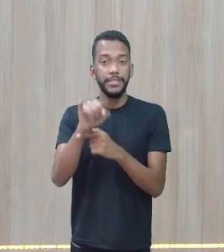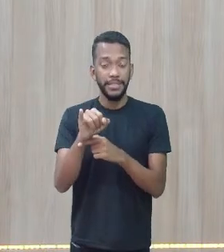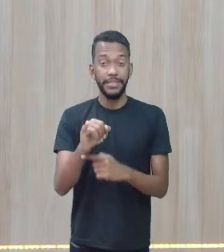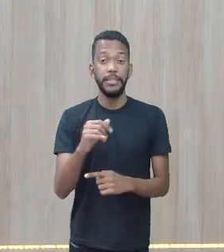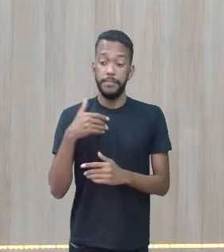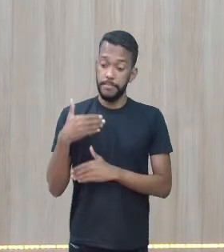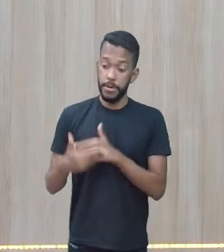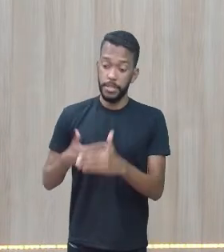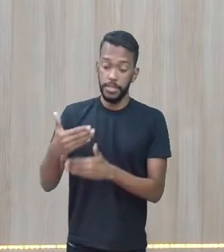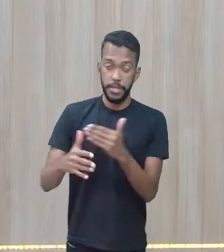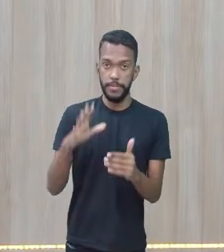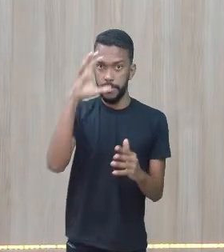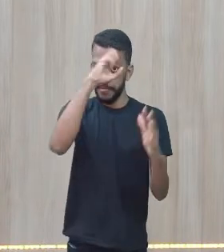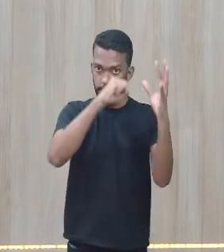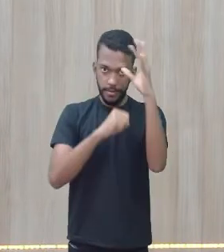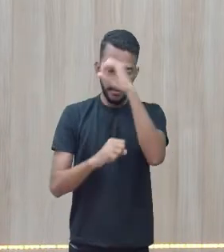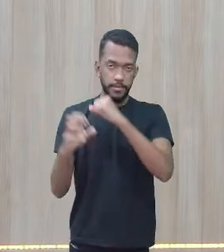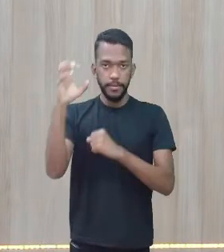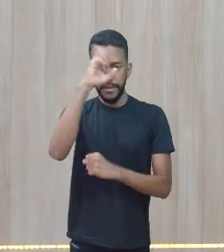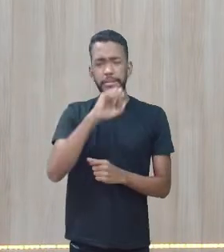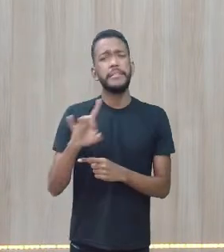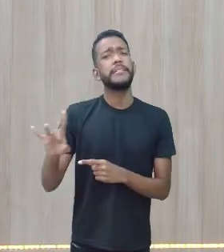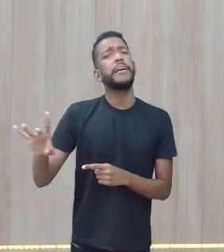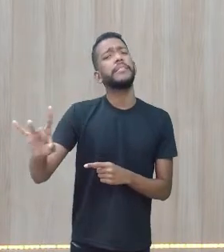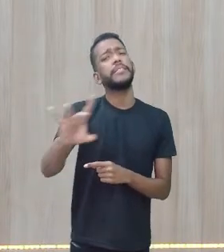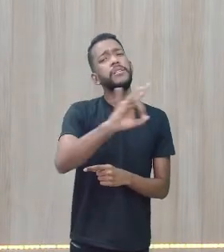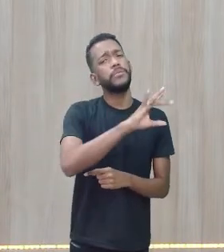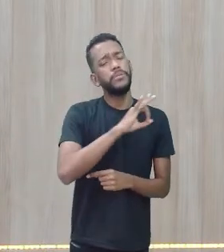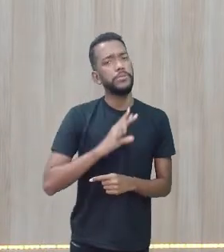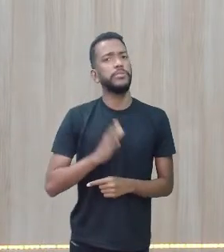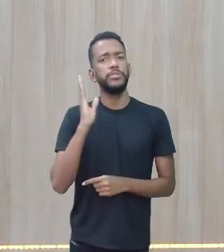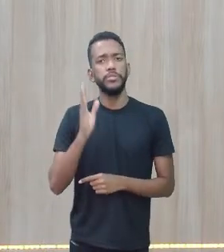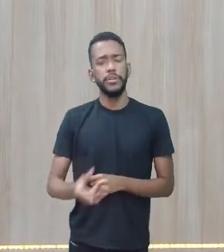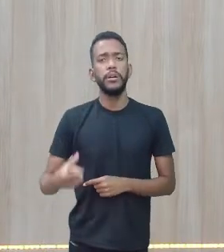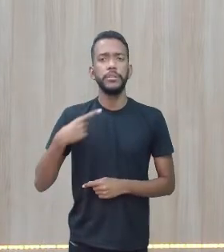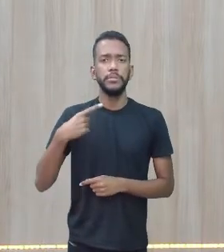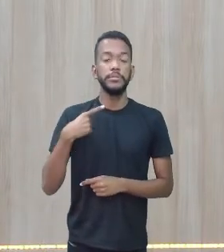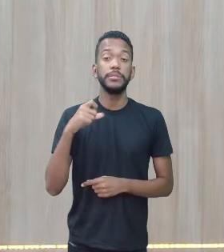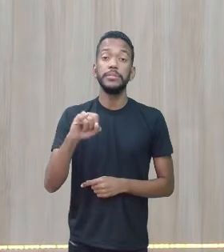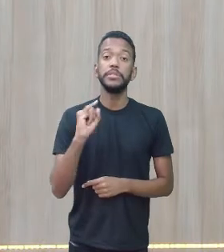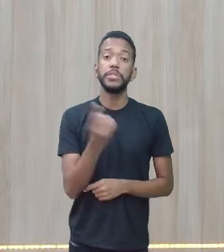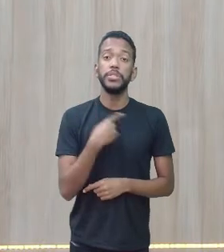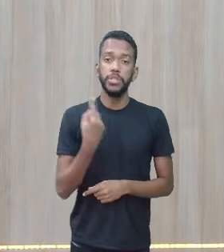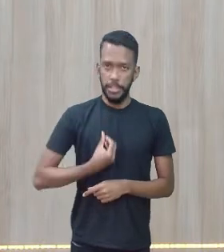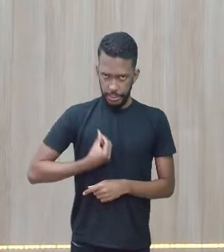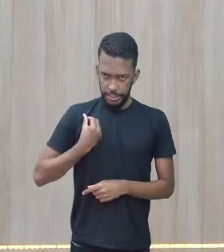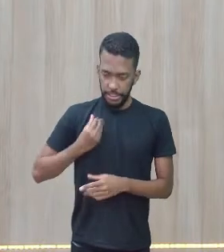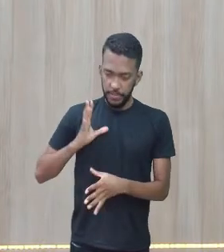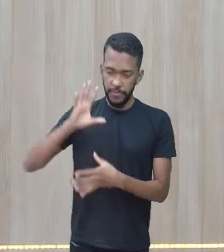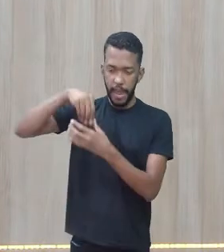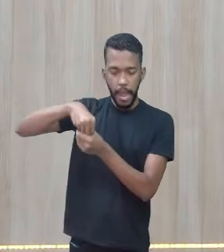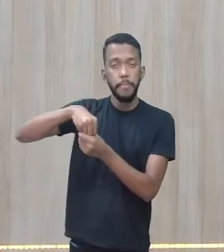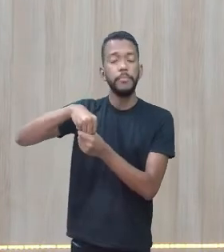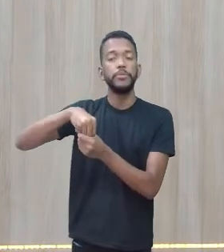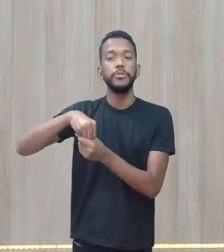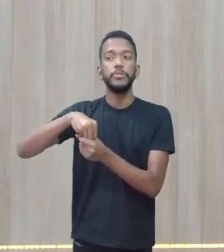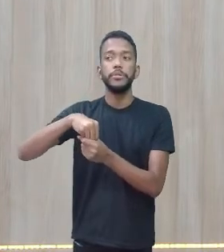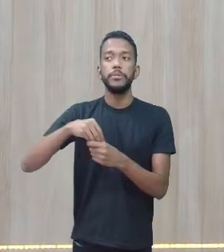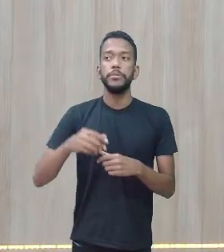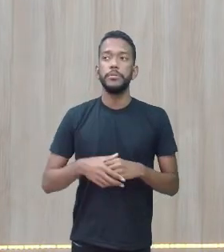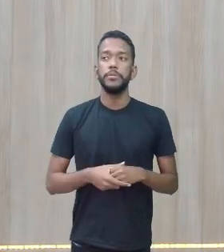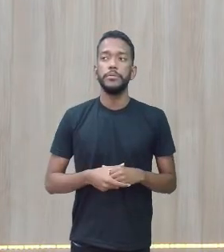de aprendizagem, cada um de nós se nós estivermos, não é? bem